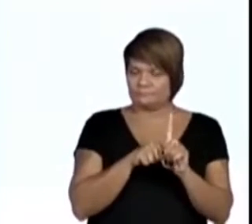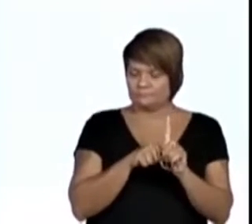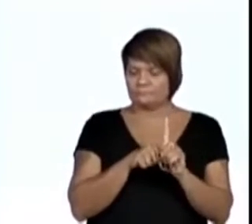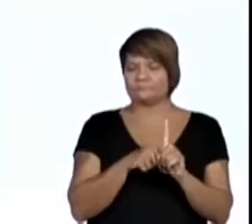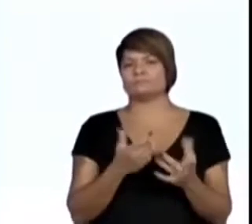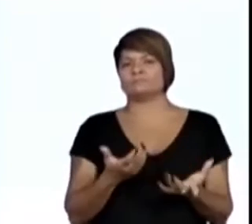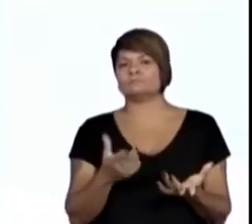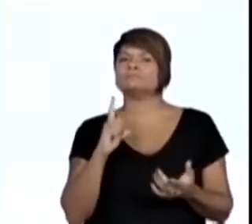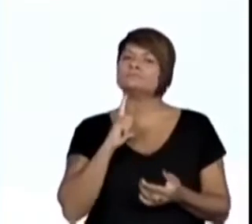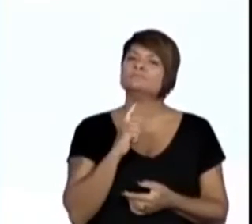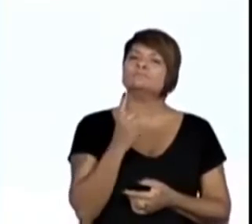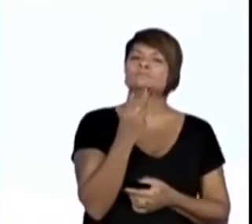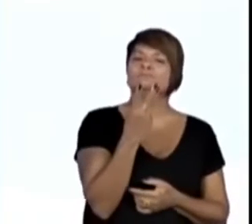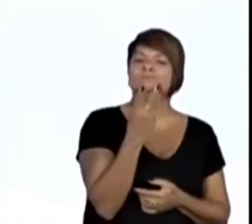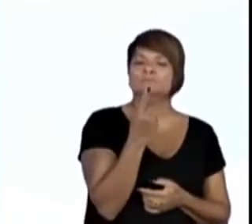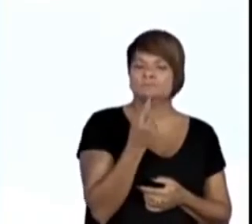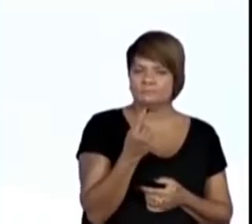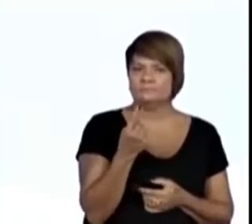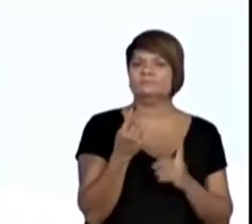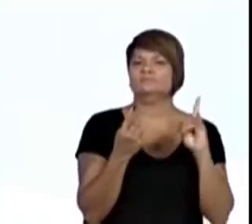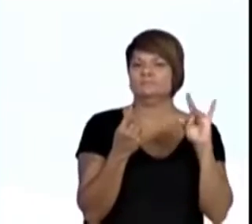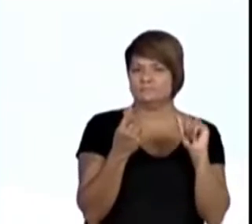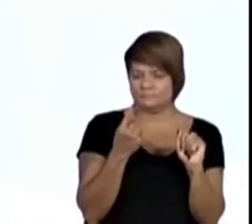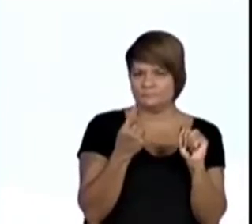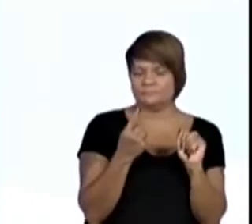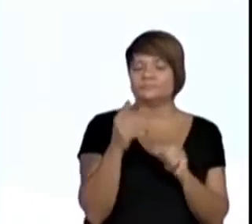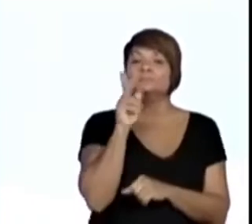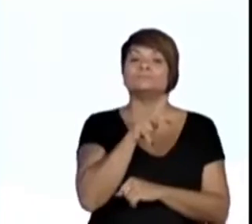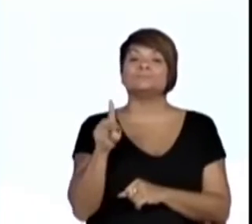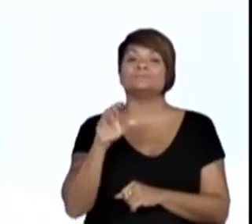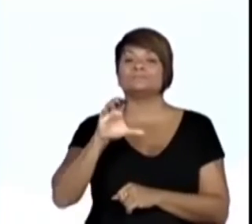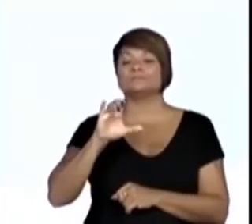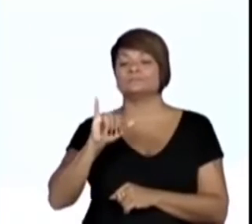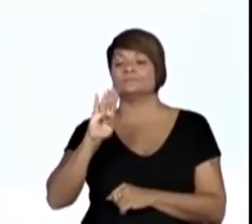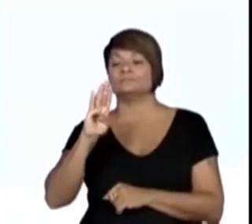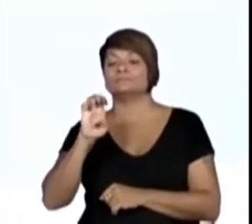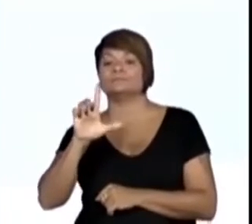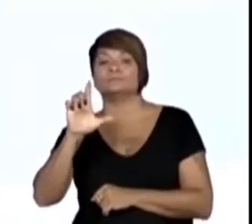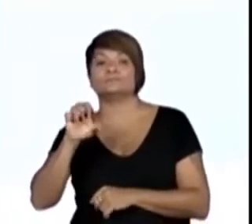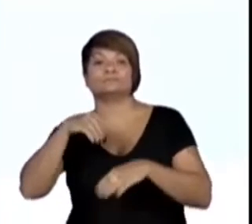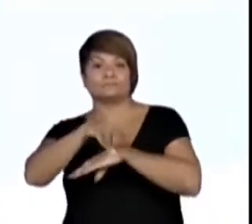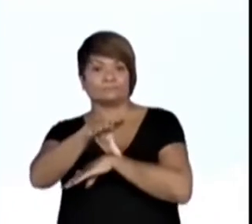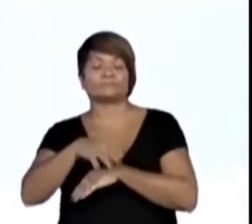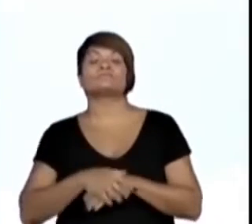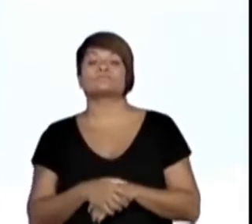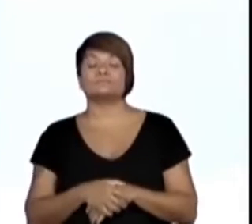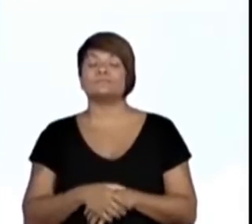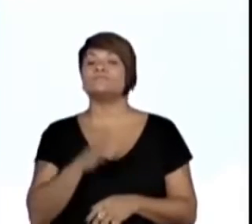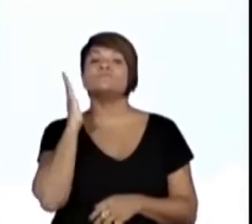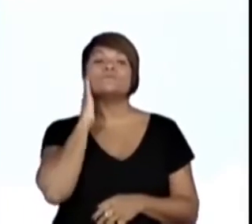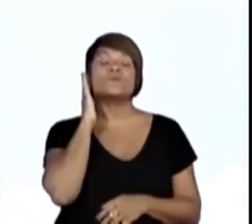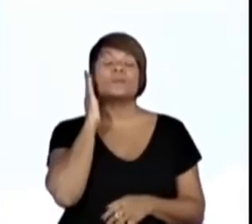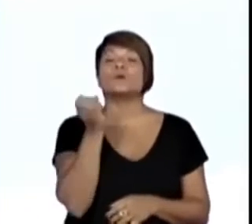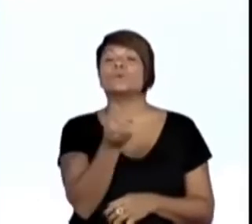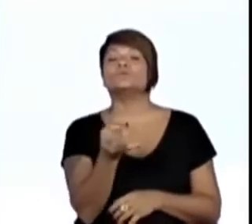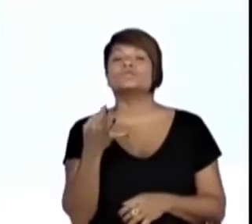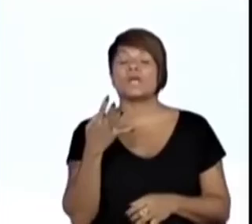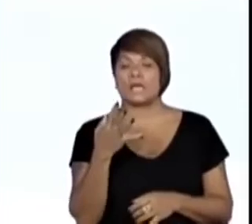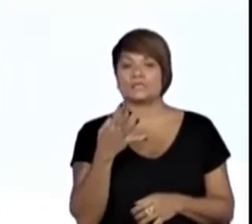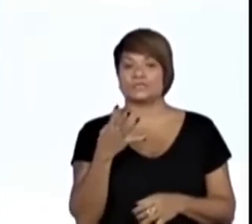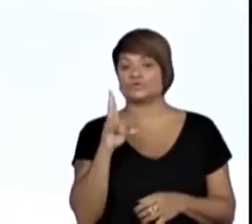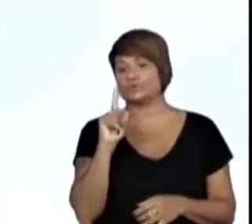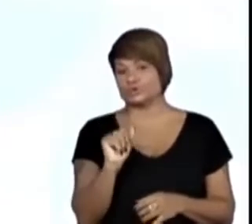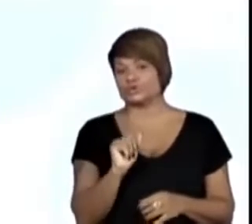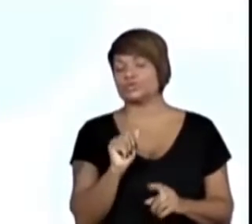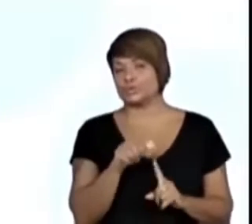que tem 31 dias. Olha, a professora Cibele deu a dica lá. que para saber a quantidade de dias